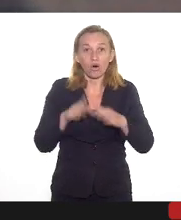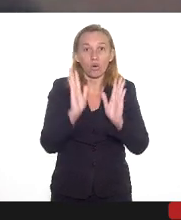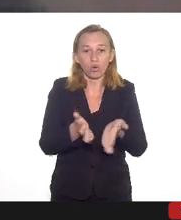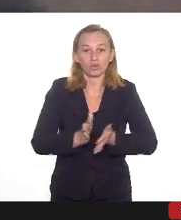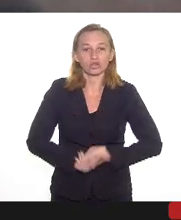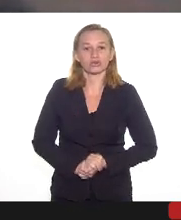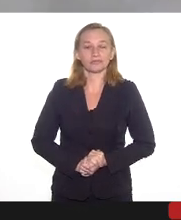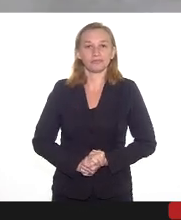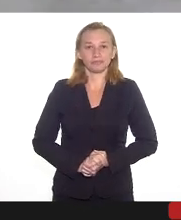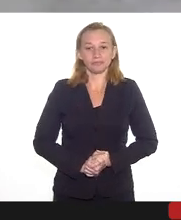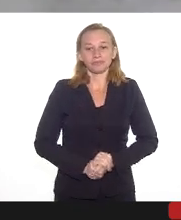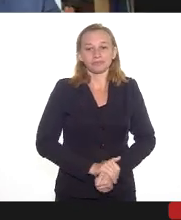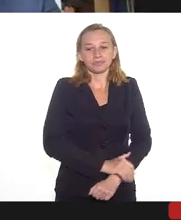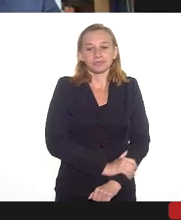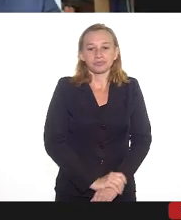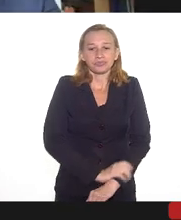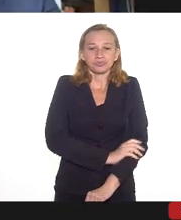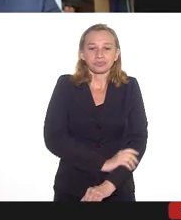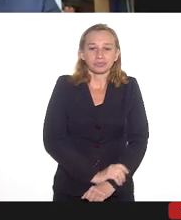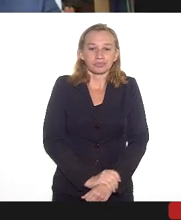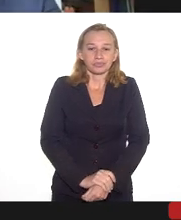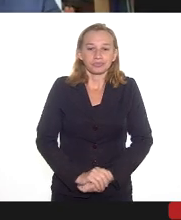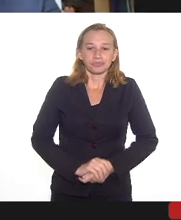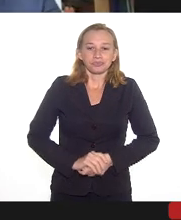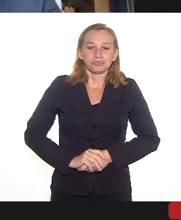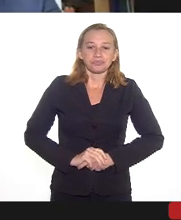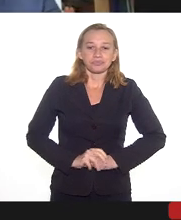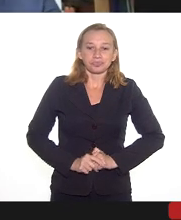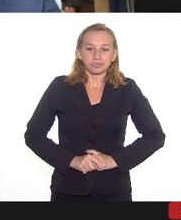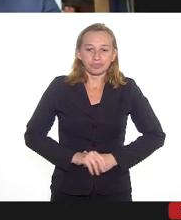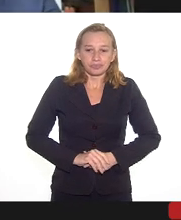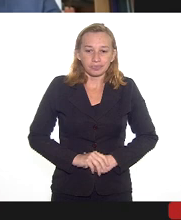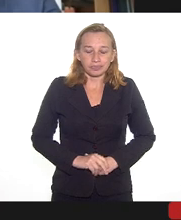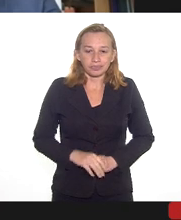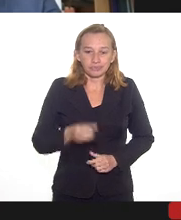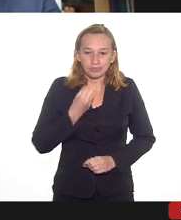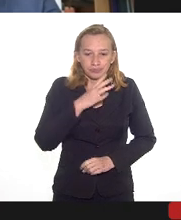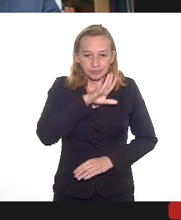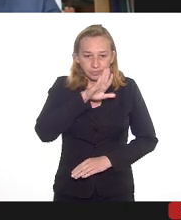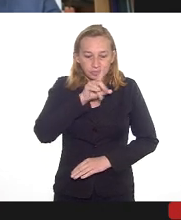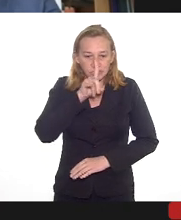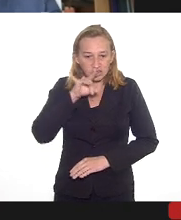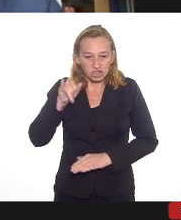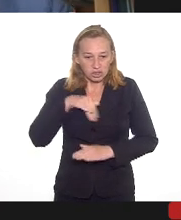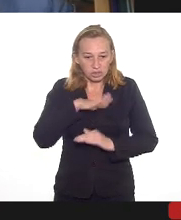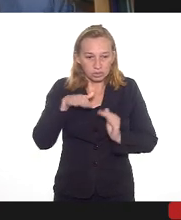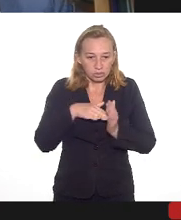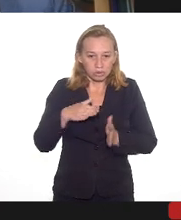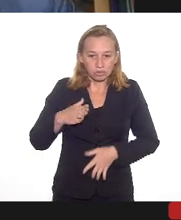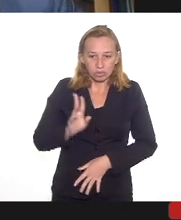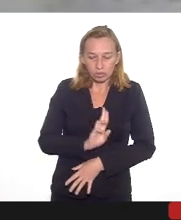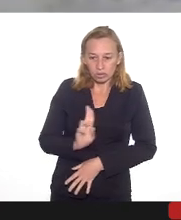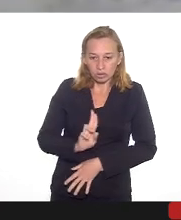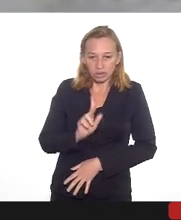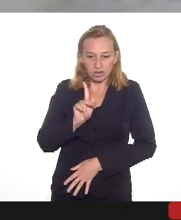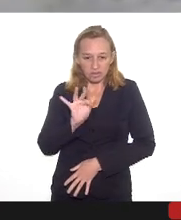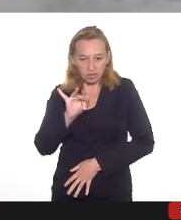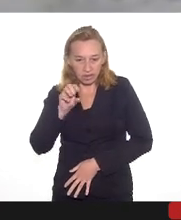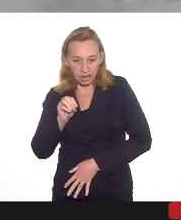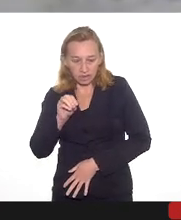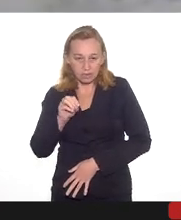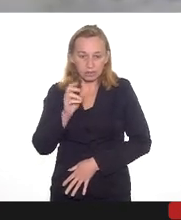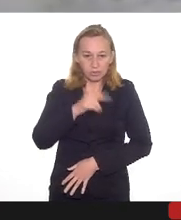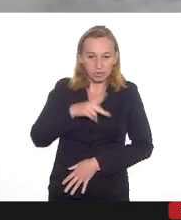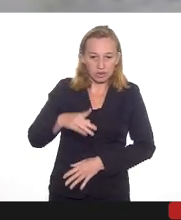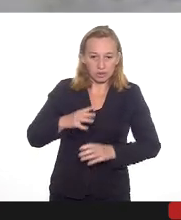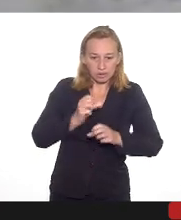Fechei, passo para o Flávio. Olá, bom dia para todas e todos. Aqui quem está falando é Flávio, sou professor de matemática da rede estadual, faço